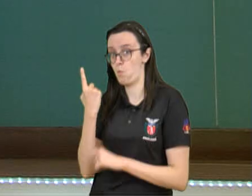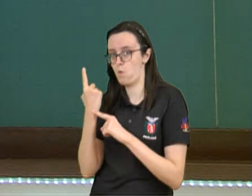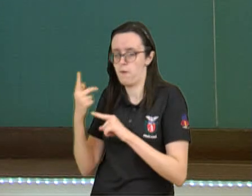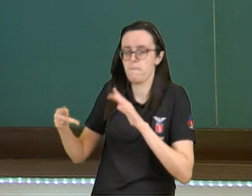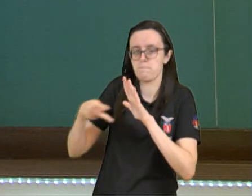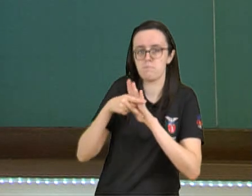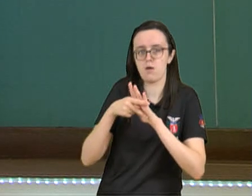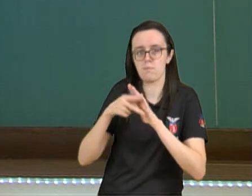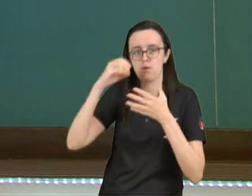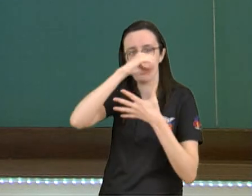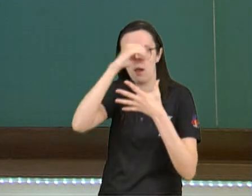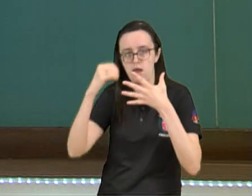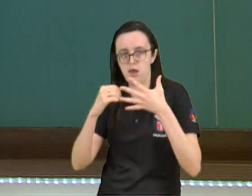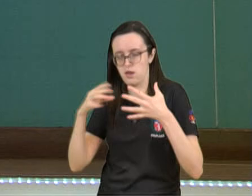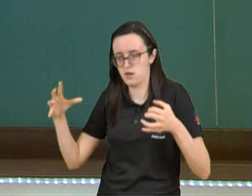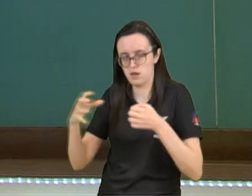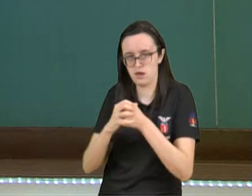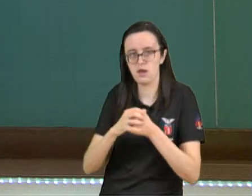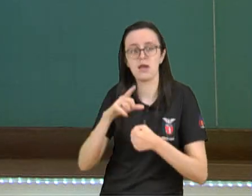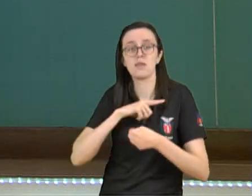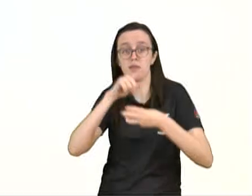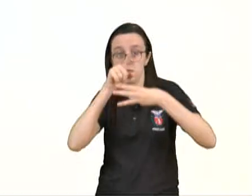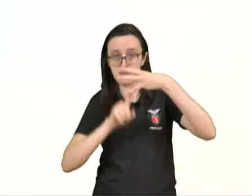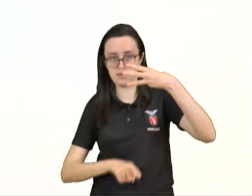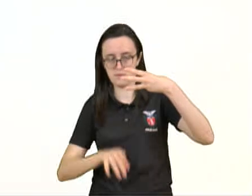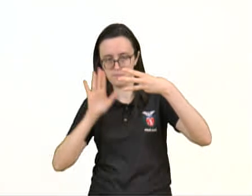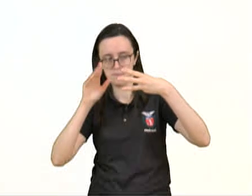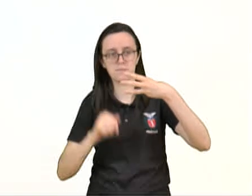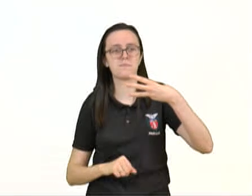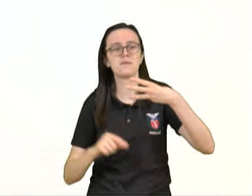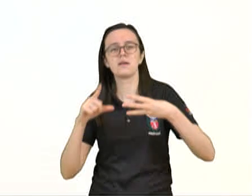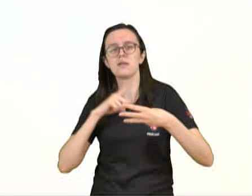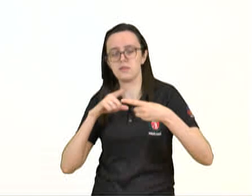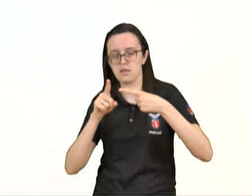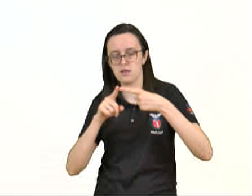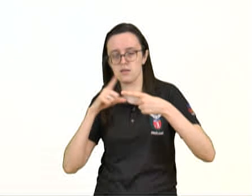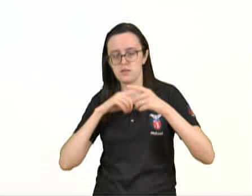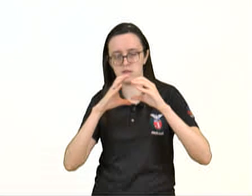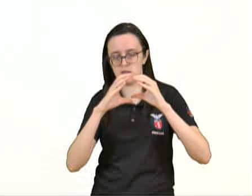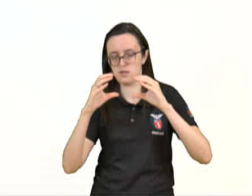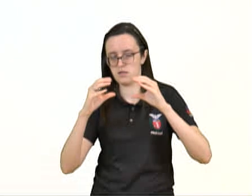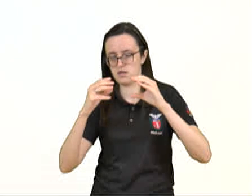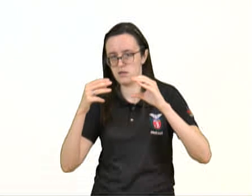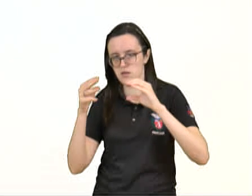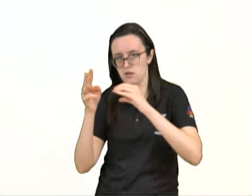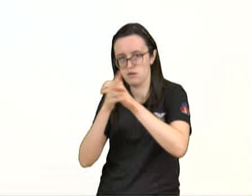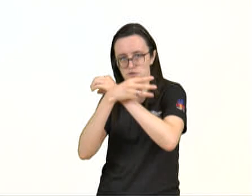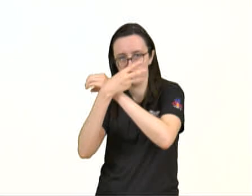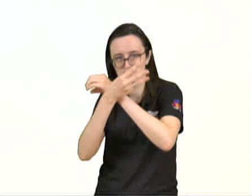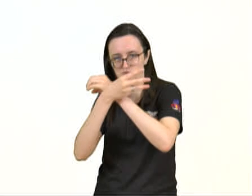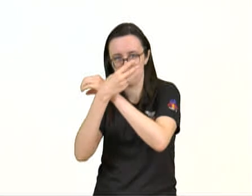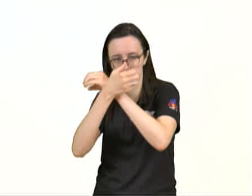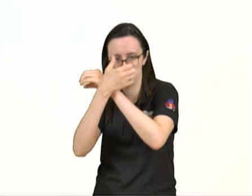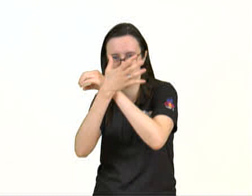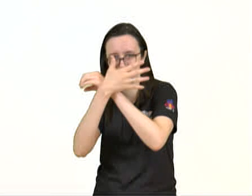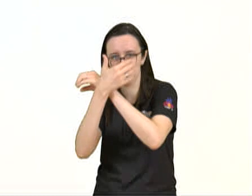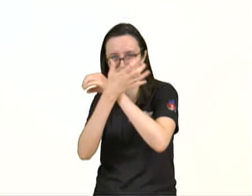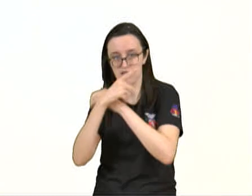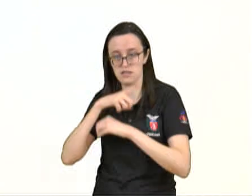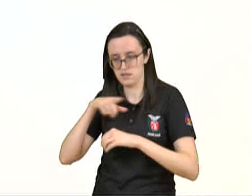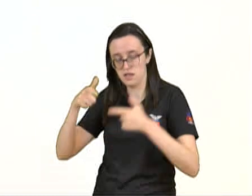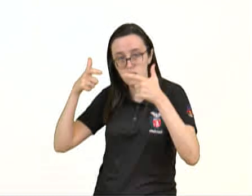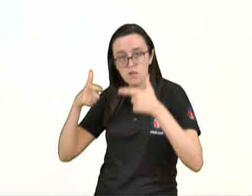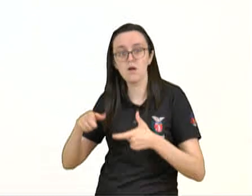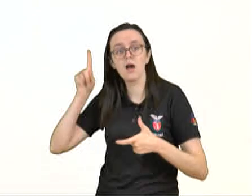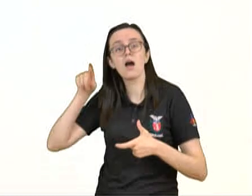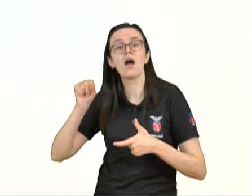reino protista. Então a gente traz três informações. Algas com flagelos, um longo e outro curto, localizados no